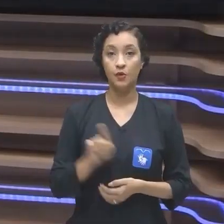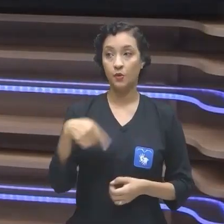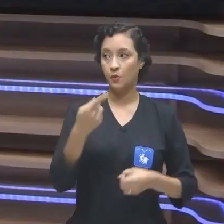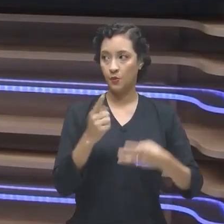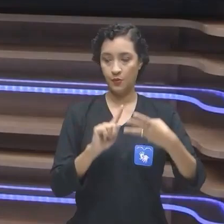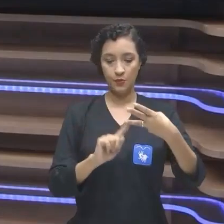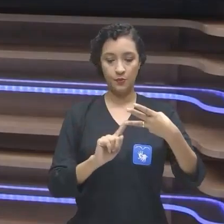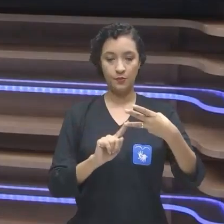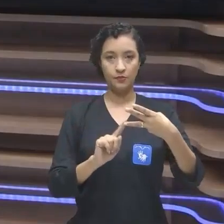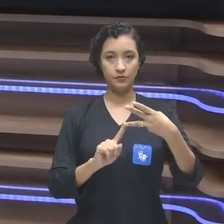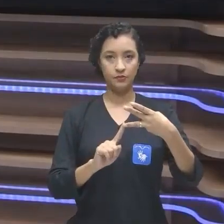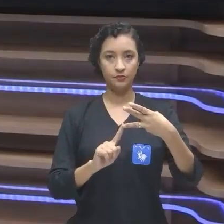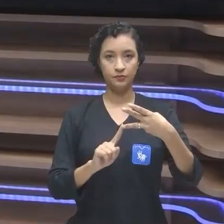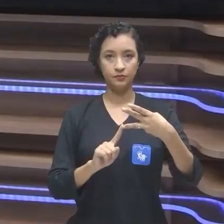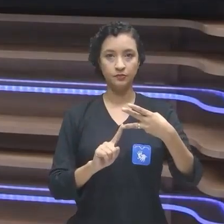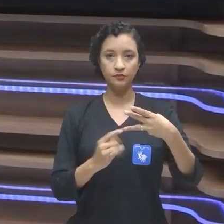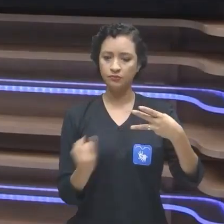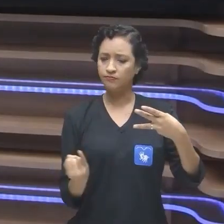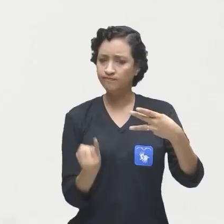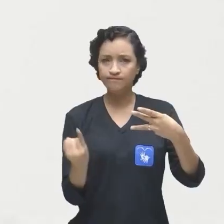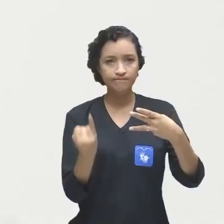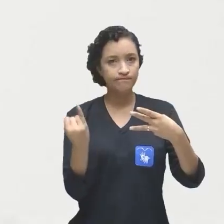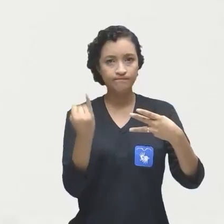recurso, tão importante.